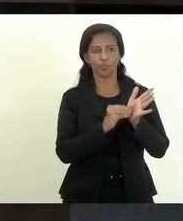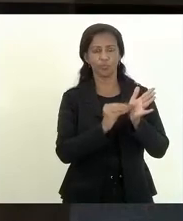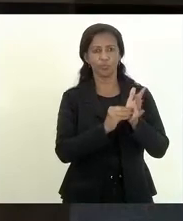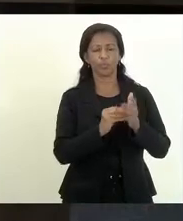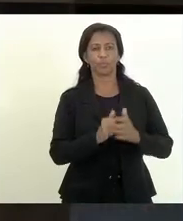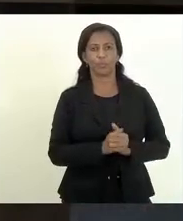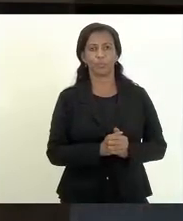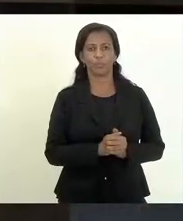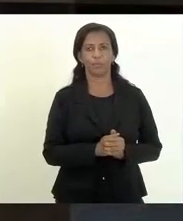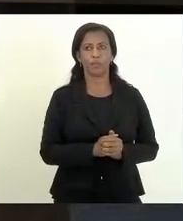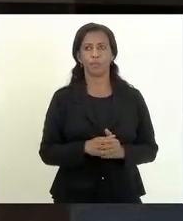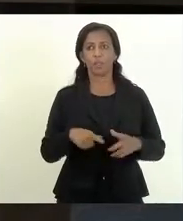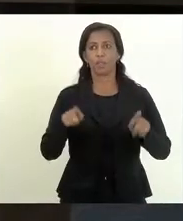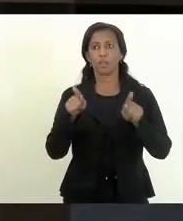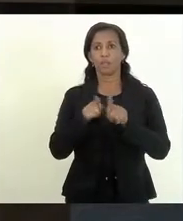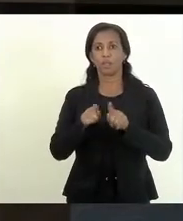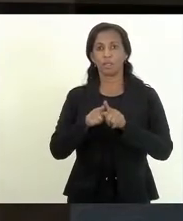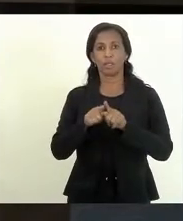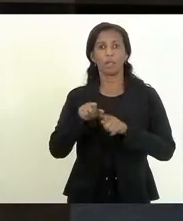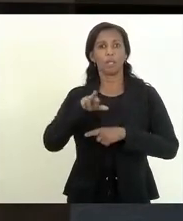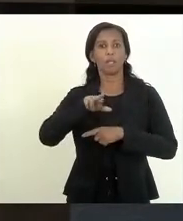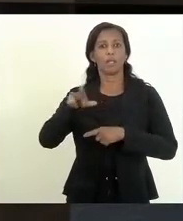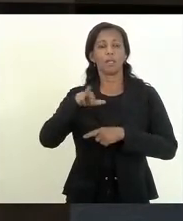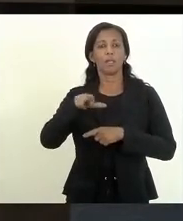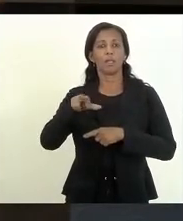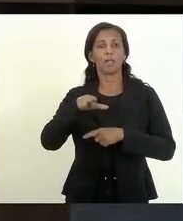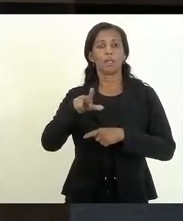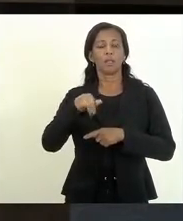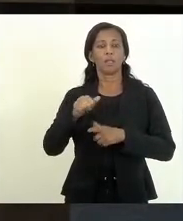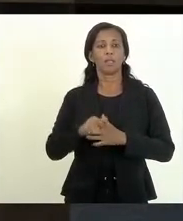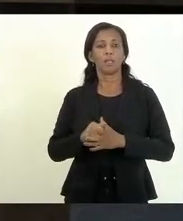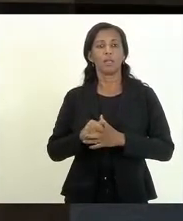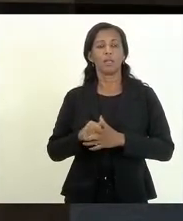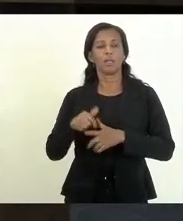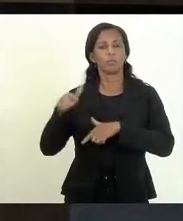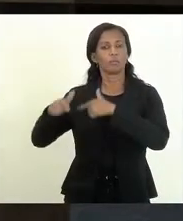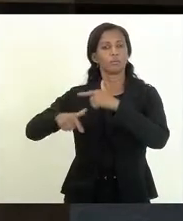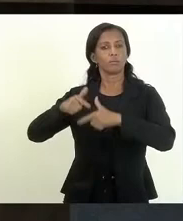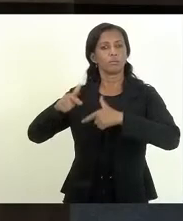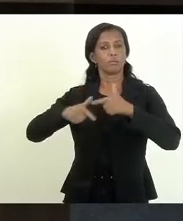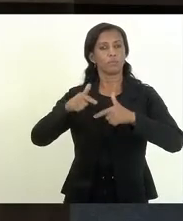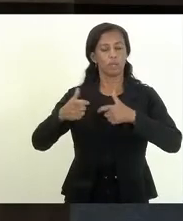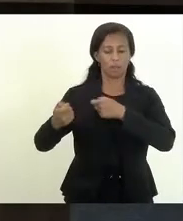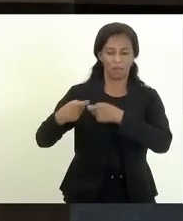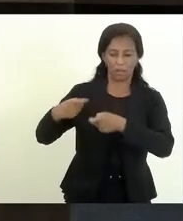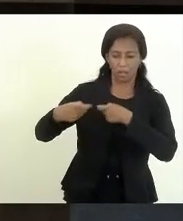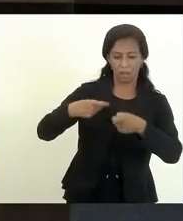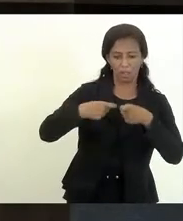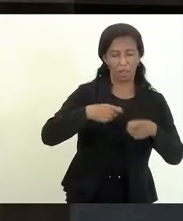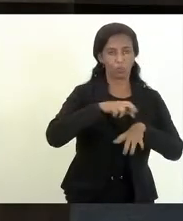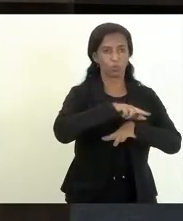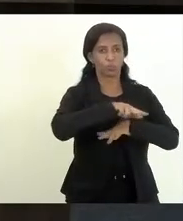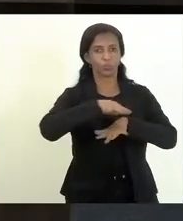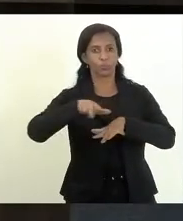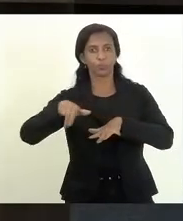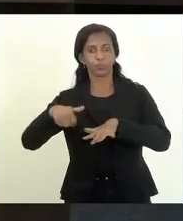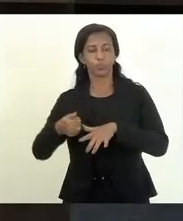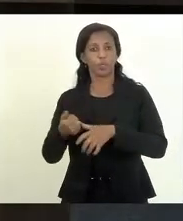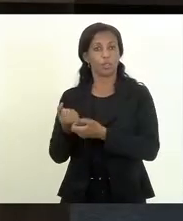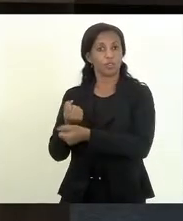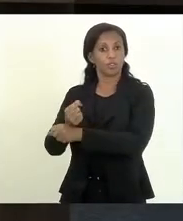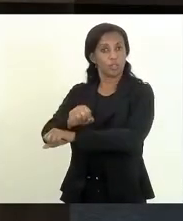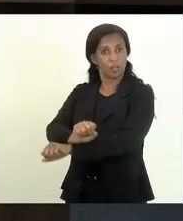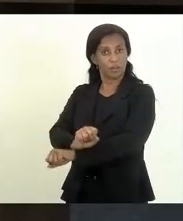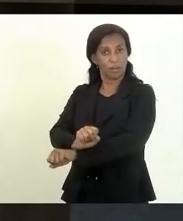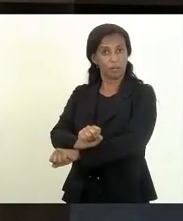faz notícia, que faz menção à história do movimento abolicionista, à história da luta pela libertação de negros e negras escravizados,